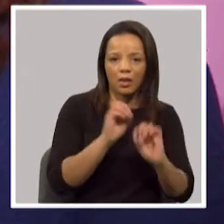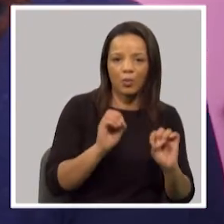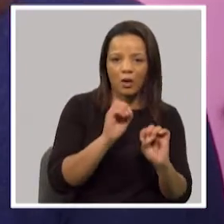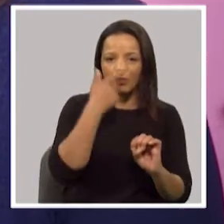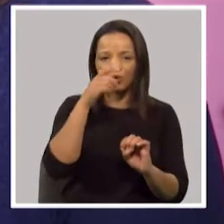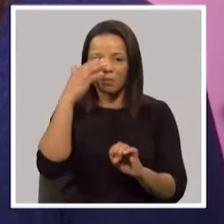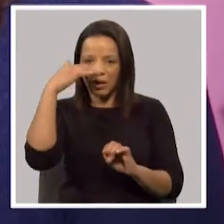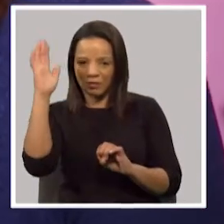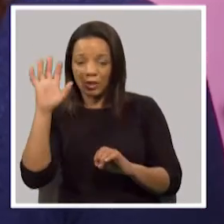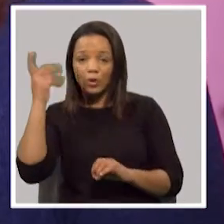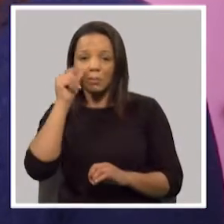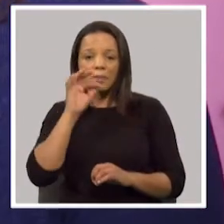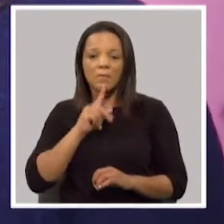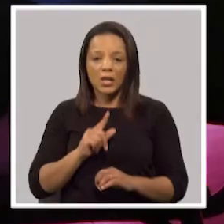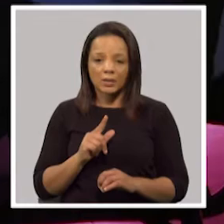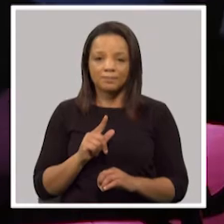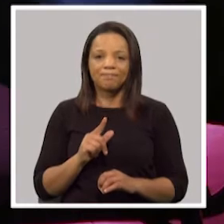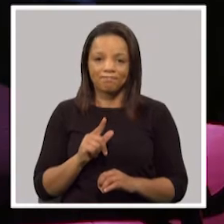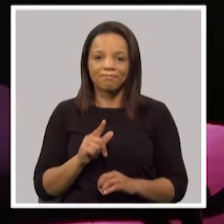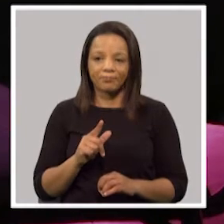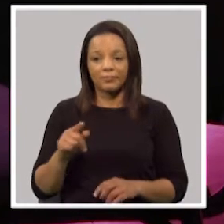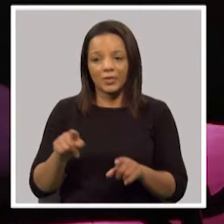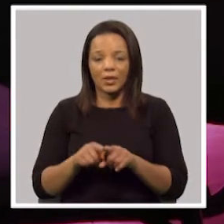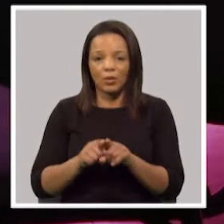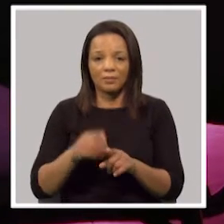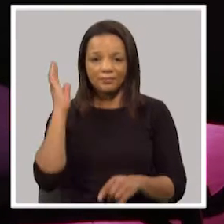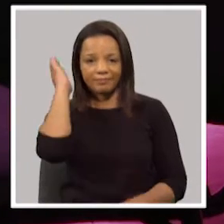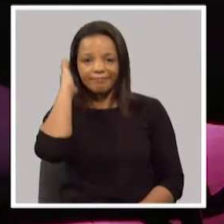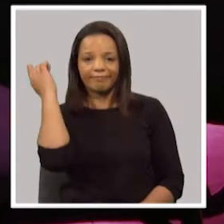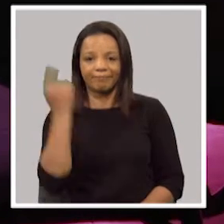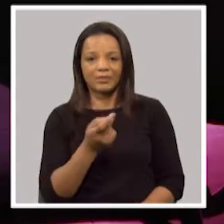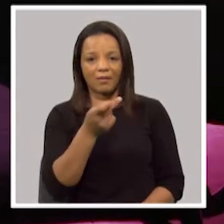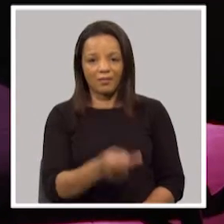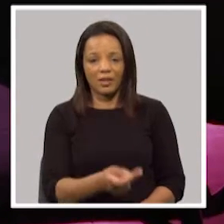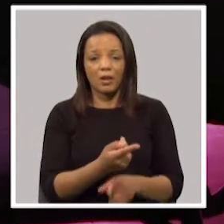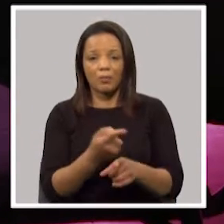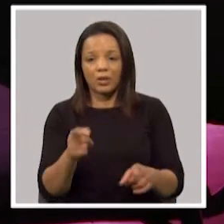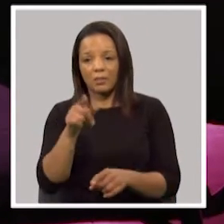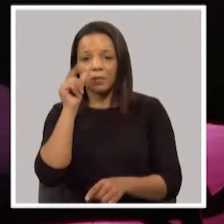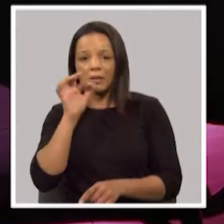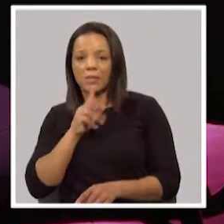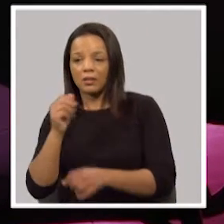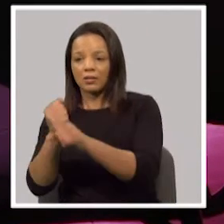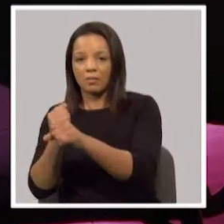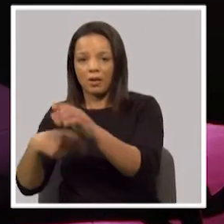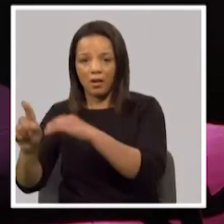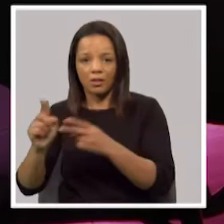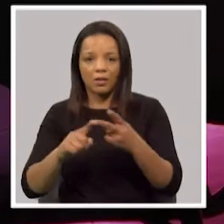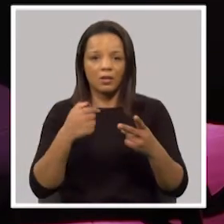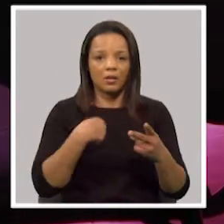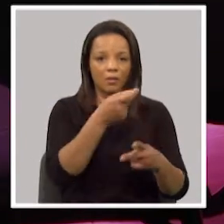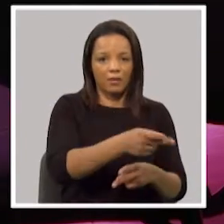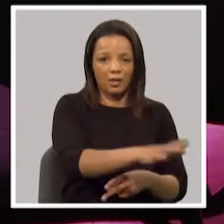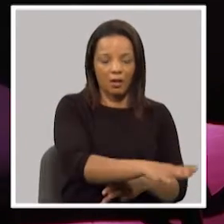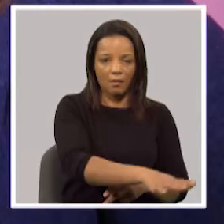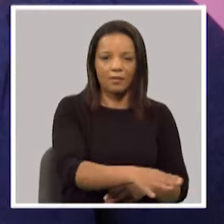velhas, então cada vez que os meus pais me obrigavam, por assim dizer, a ficar lá, porque eram períodos em que eles tinham que ir trabalhar e eu estava de férias e tinham